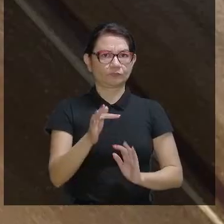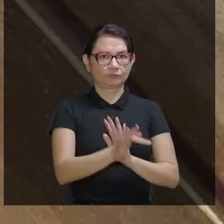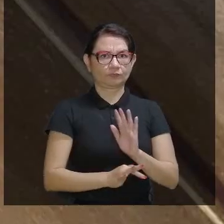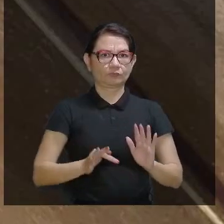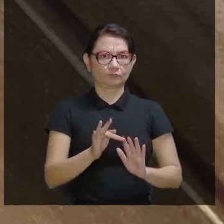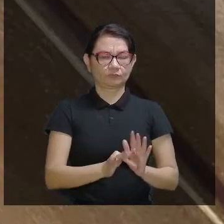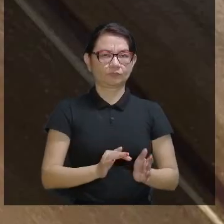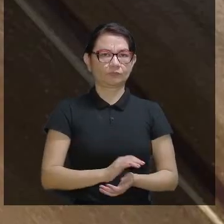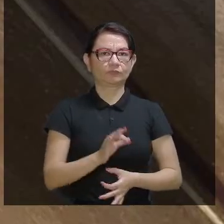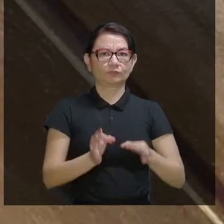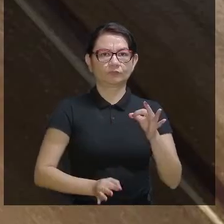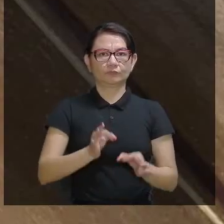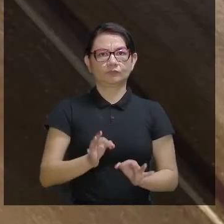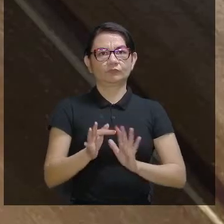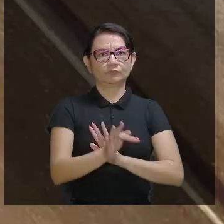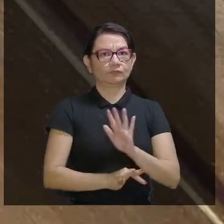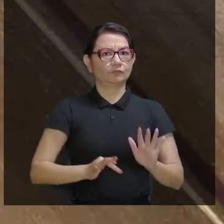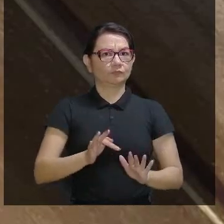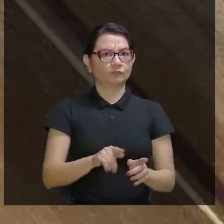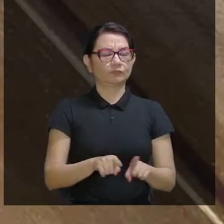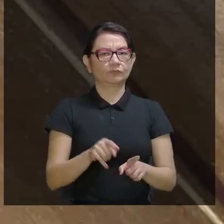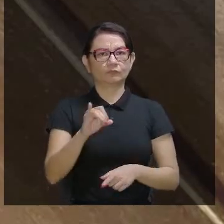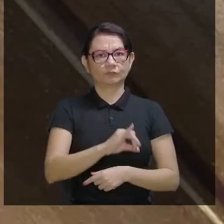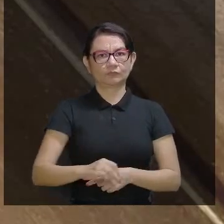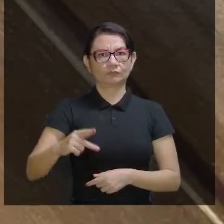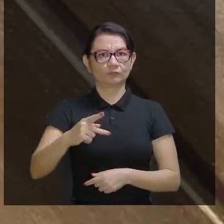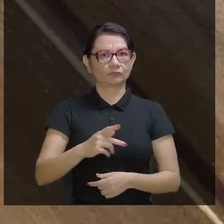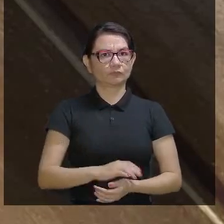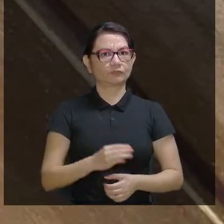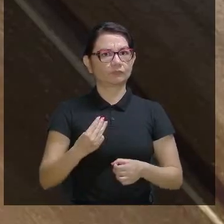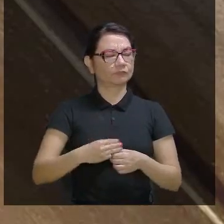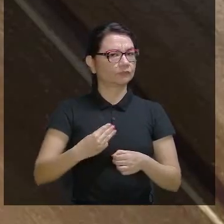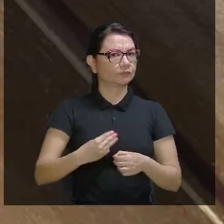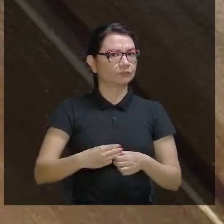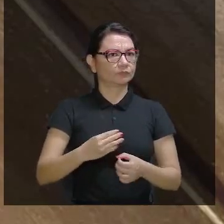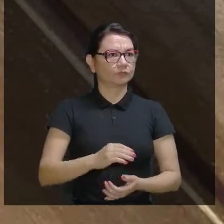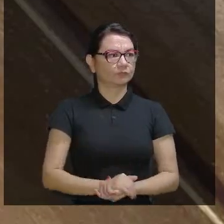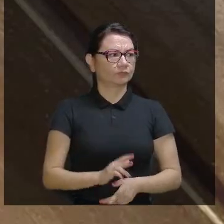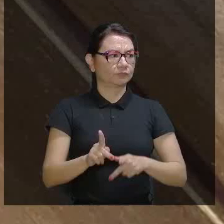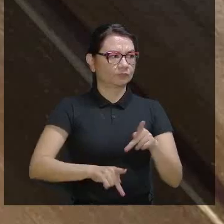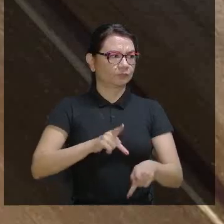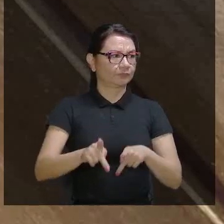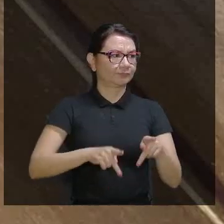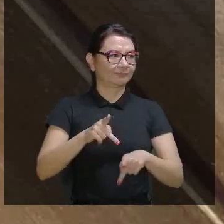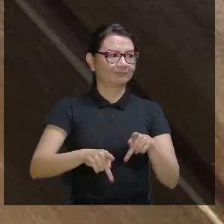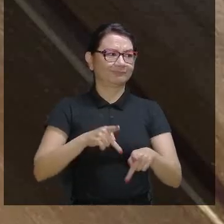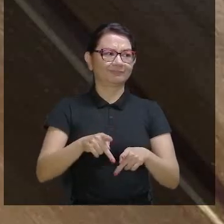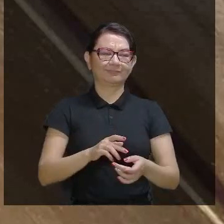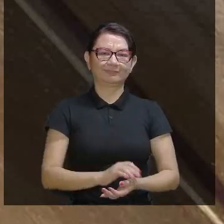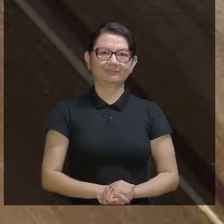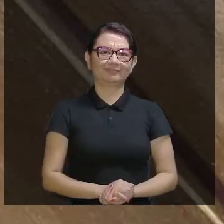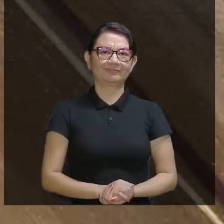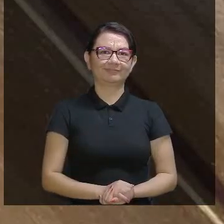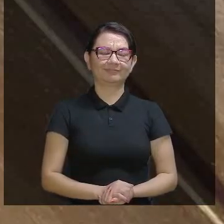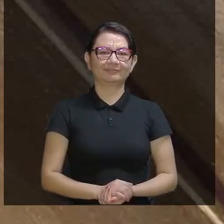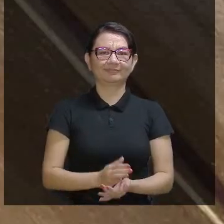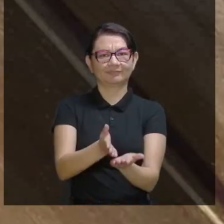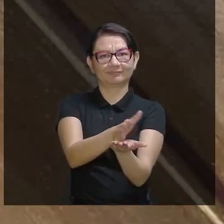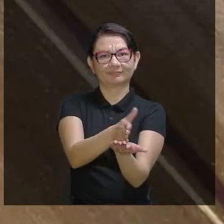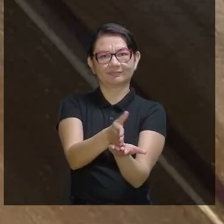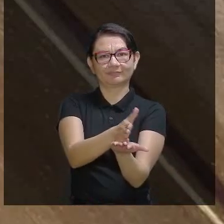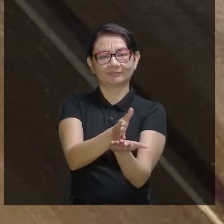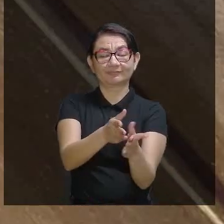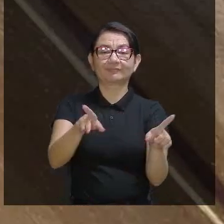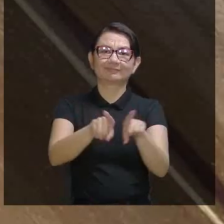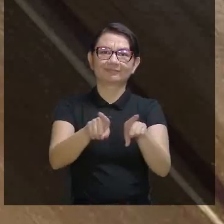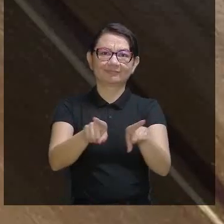representar a Justiça Federal, também o Oiapoque para o atendimento do Pop Rua Jude, da população de Oiapoque, fronteiriça. Na tela, juiz